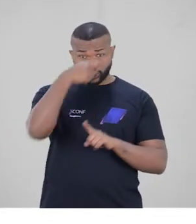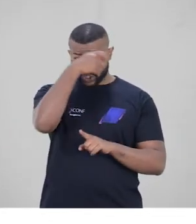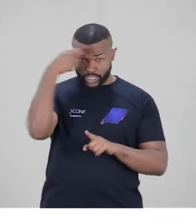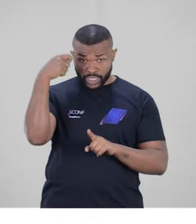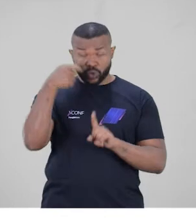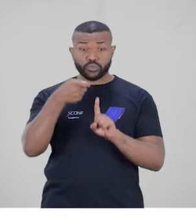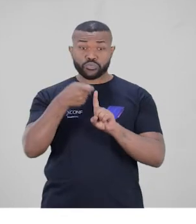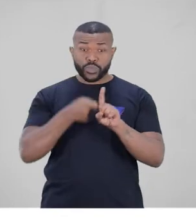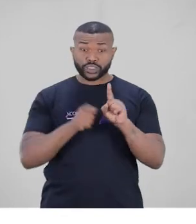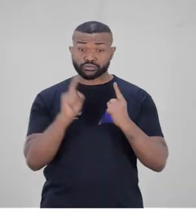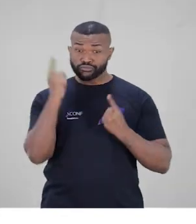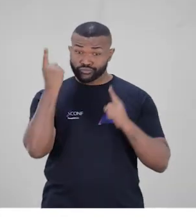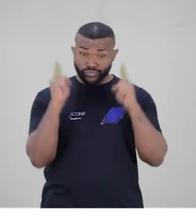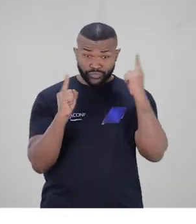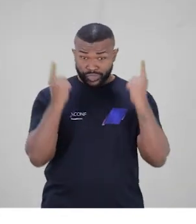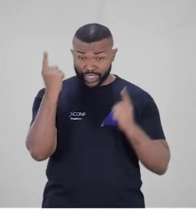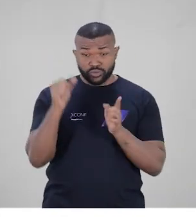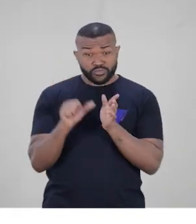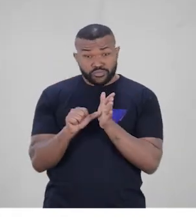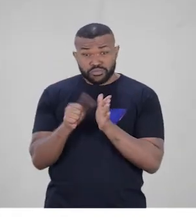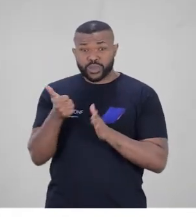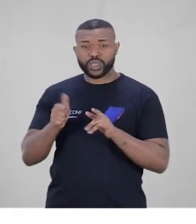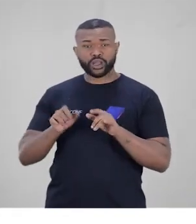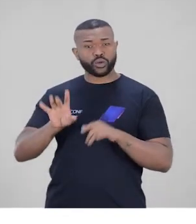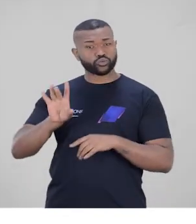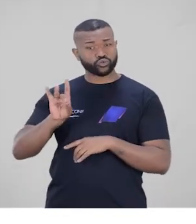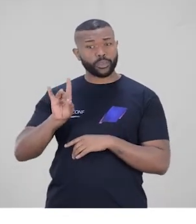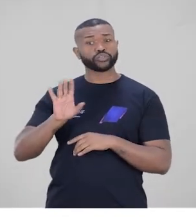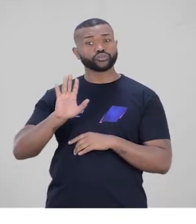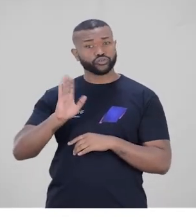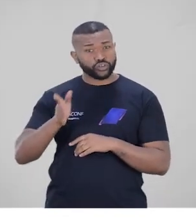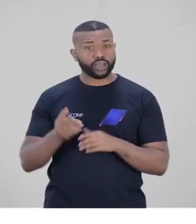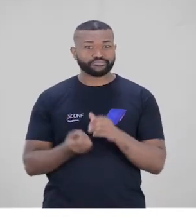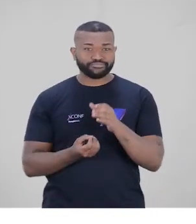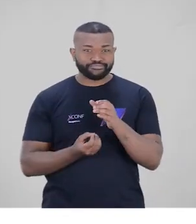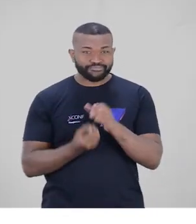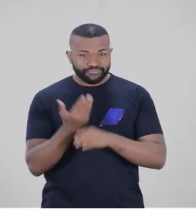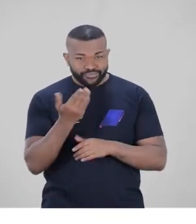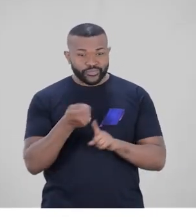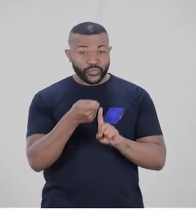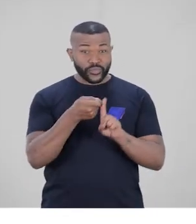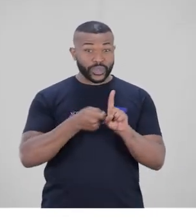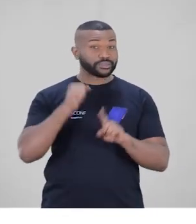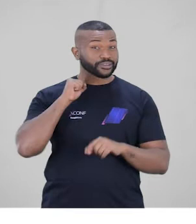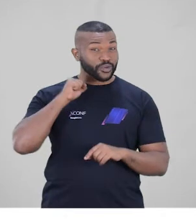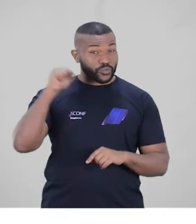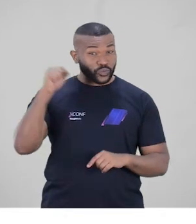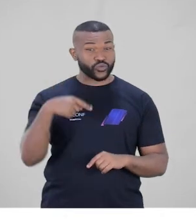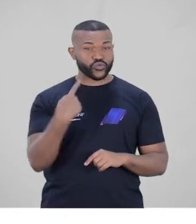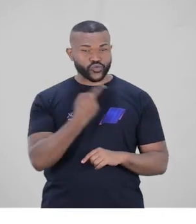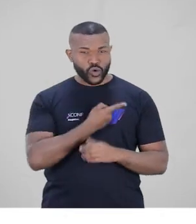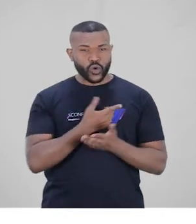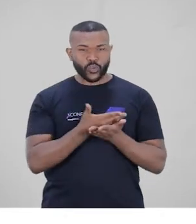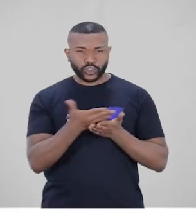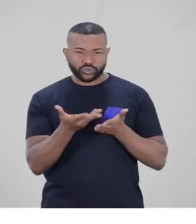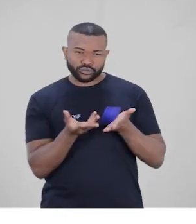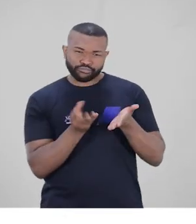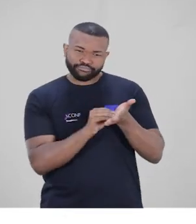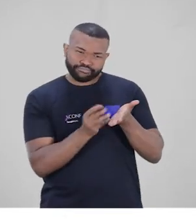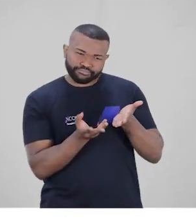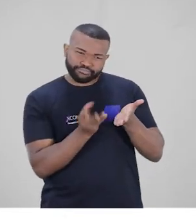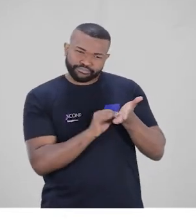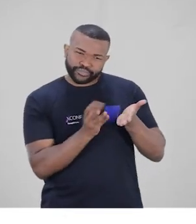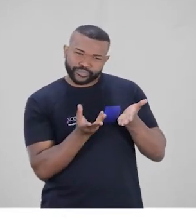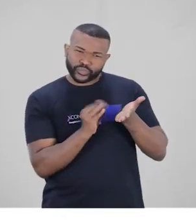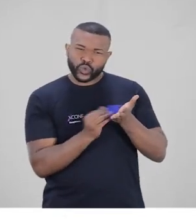e em fevereiro, a primeira build automatizada já foi executada. Em abril, a gente começou a adicionar itens